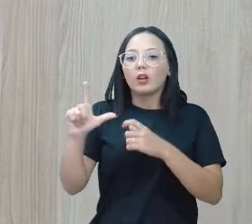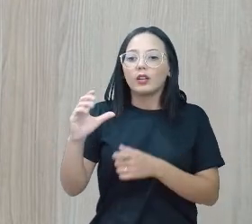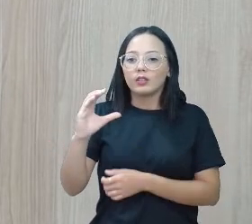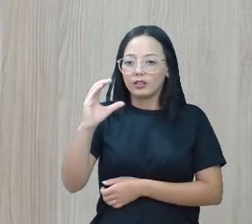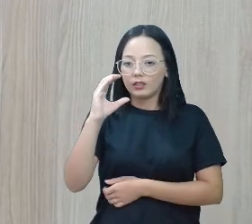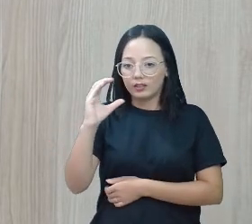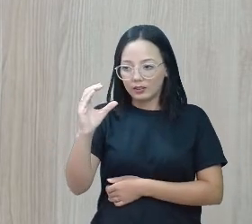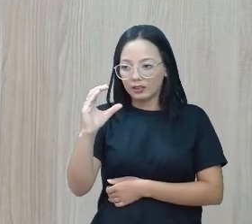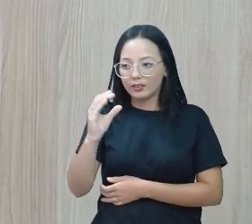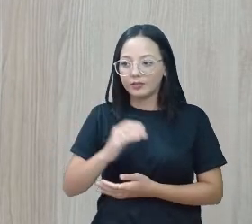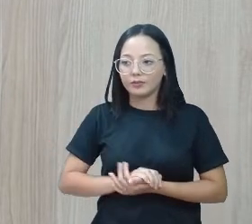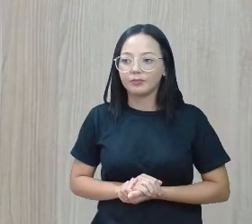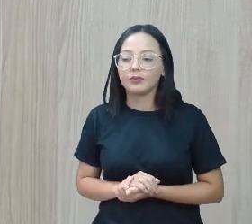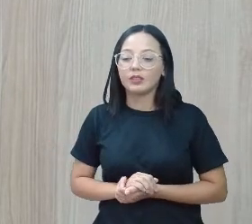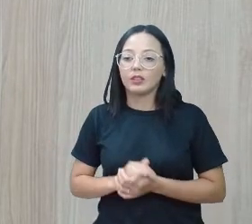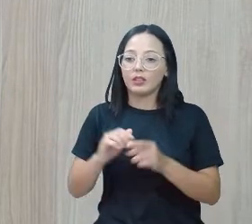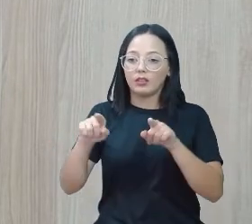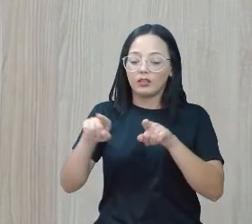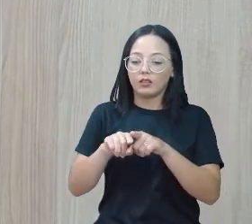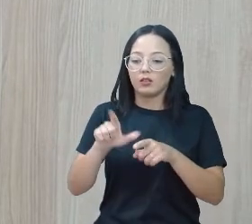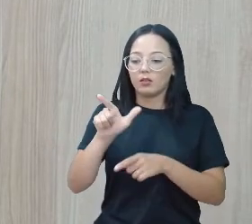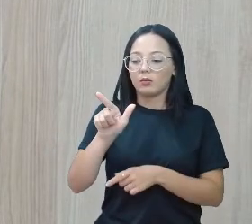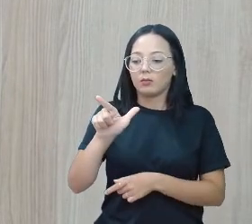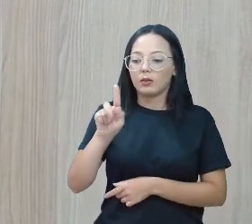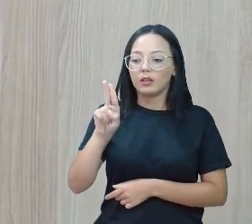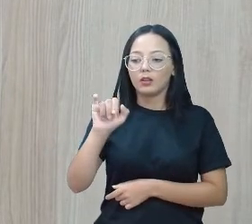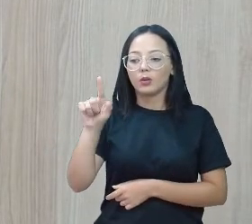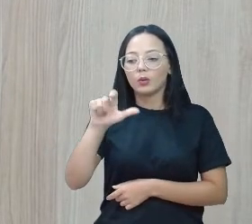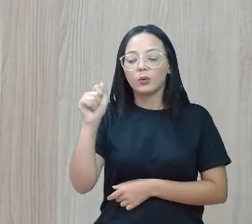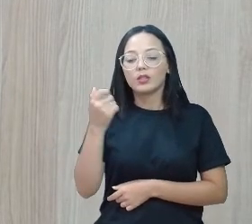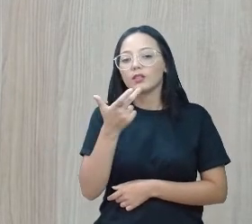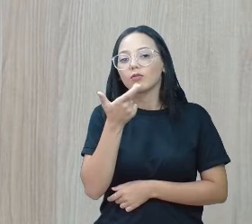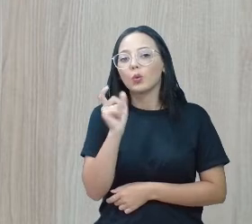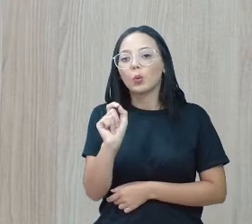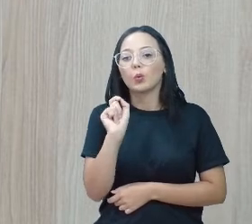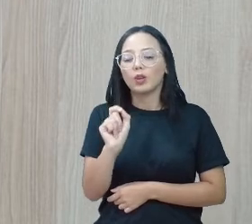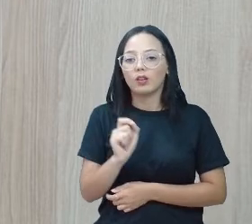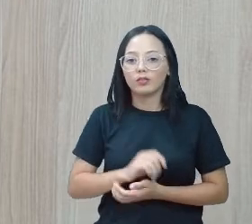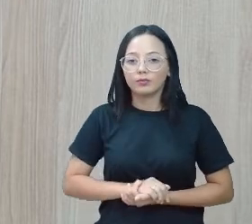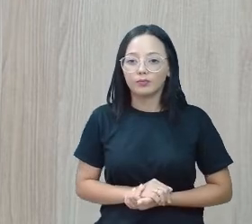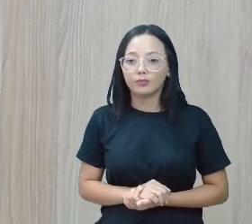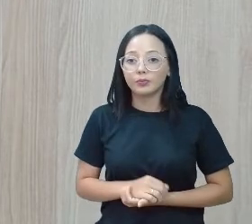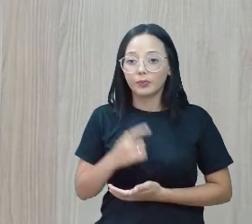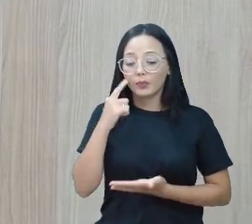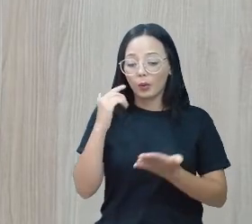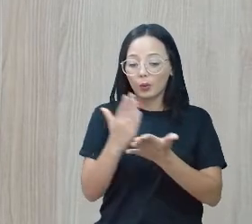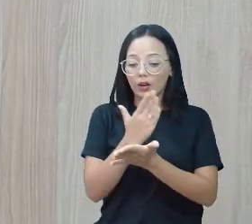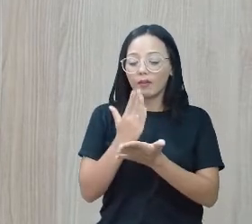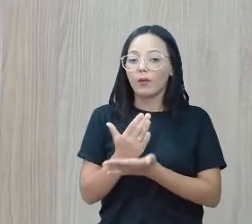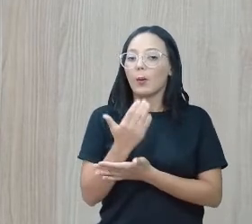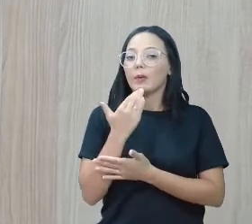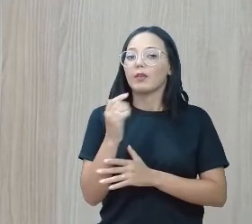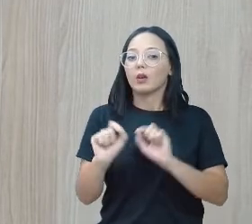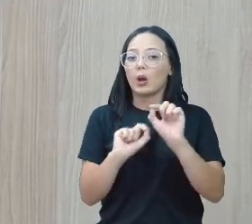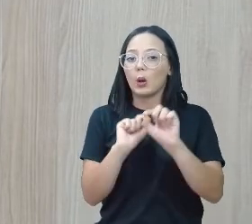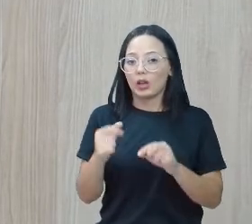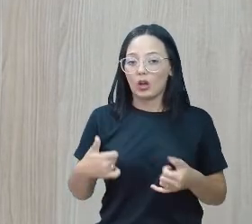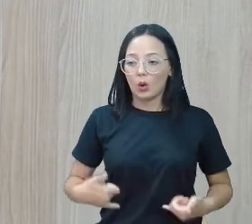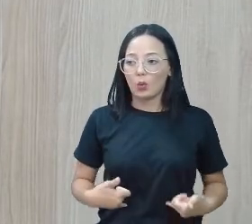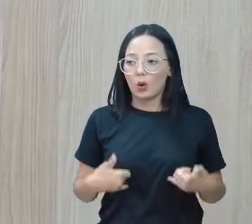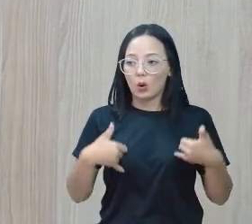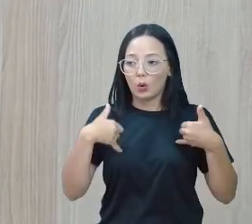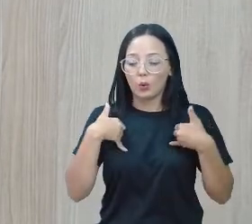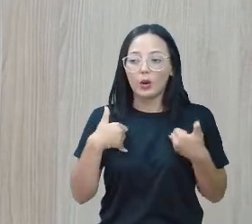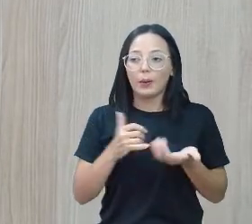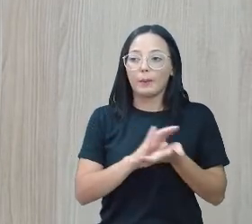C e Luísa antes me disse que que o livro preferido dela era Orgulho e Preconceito, de